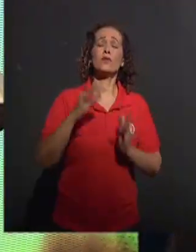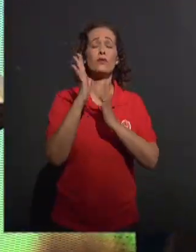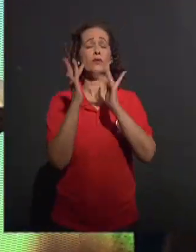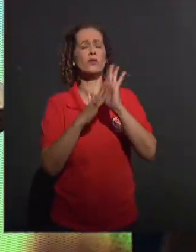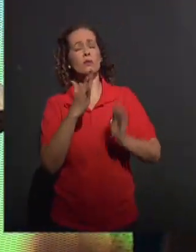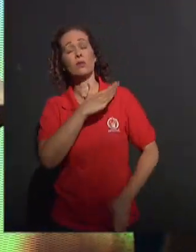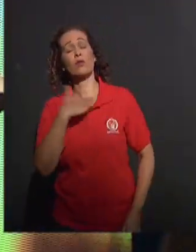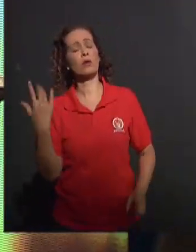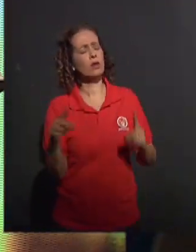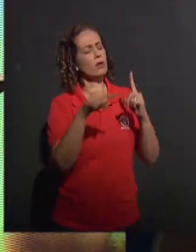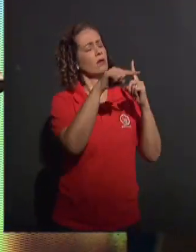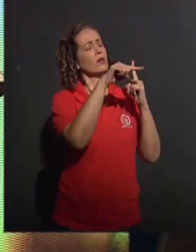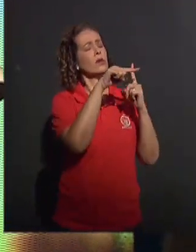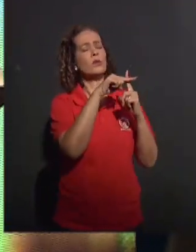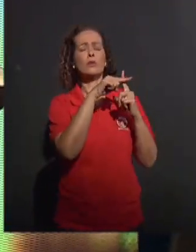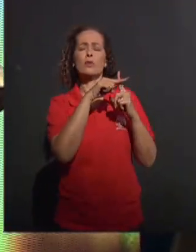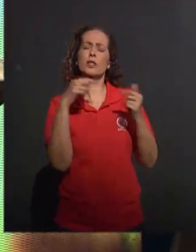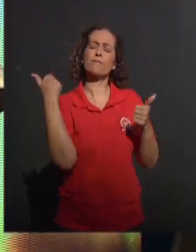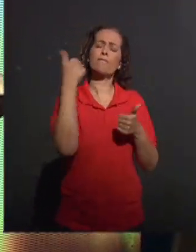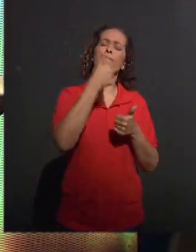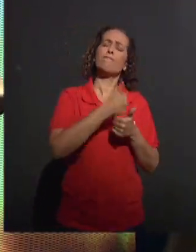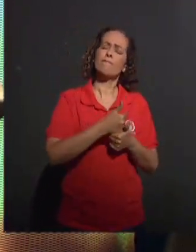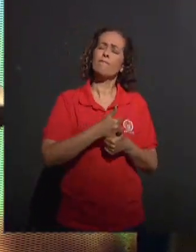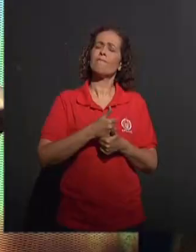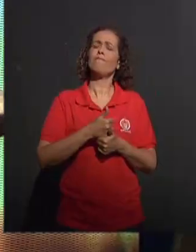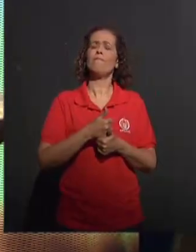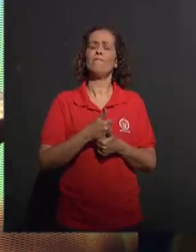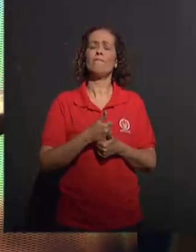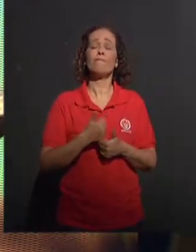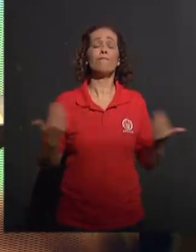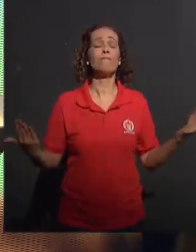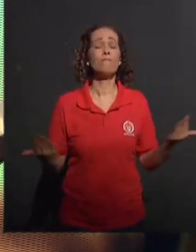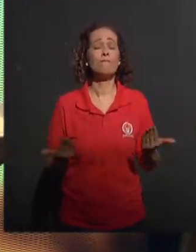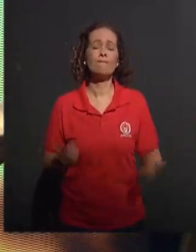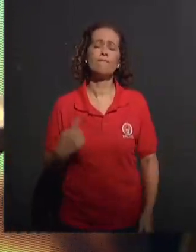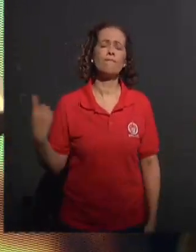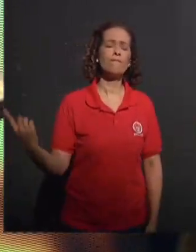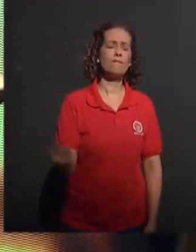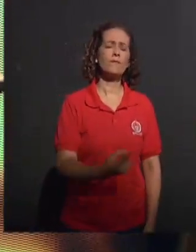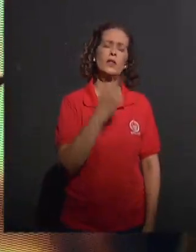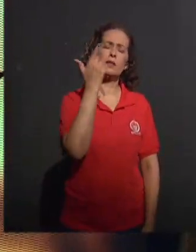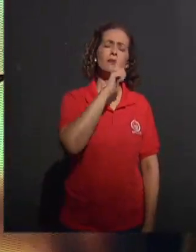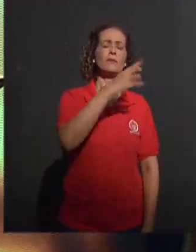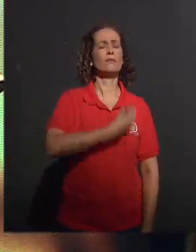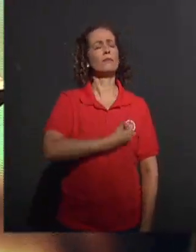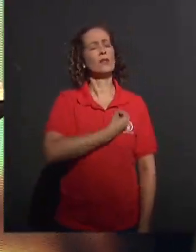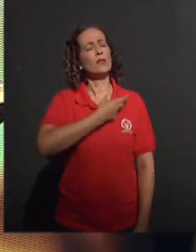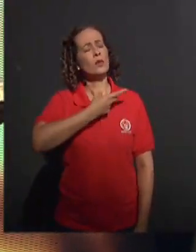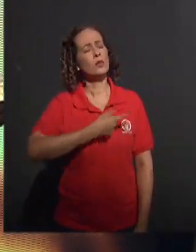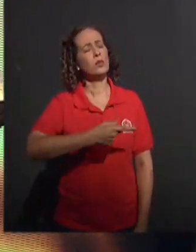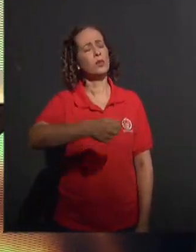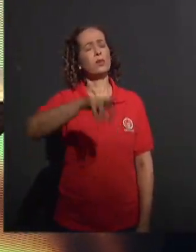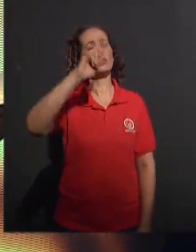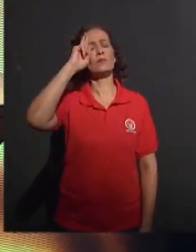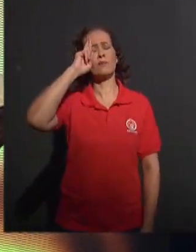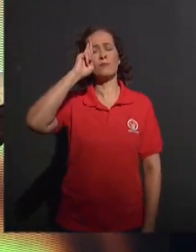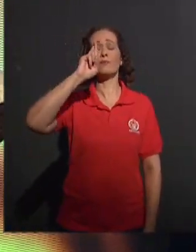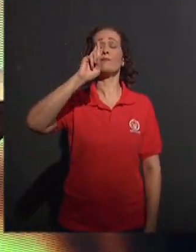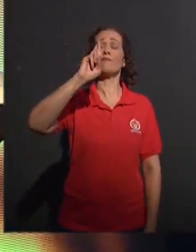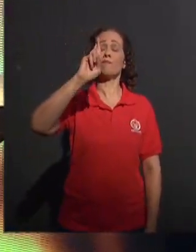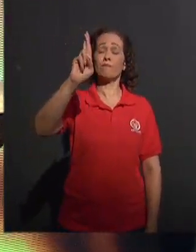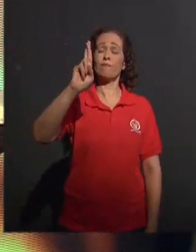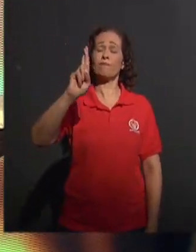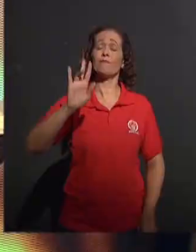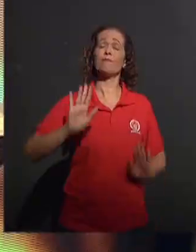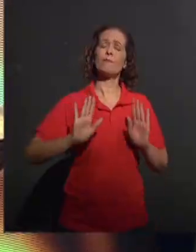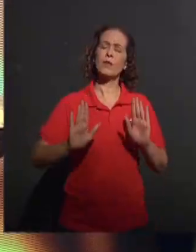cruz em nosso lugar. Para que pudéssemos hoje desfrutar da vida eterna, Senhor. Mas